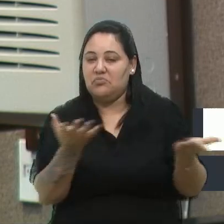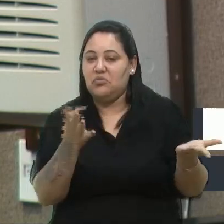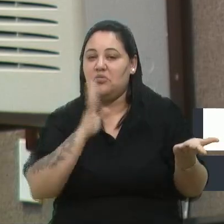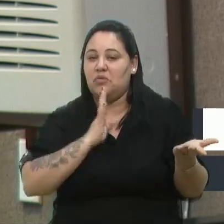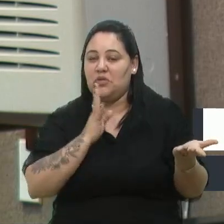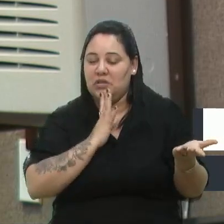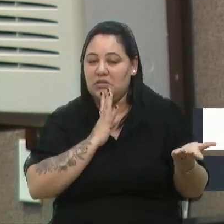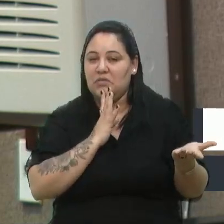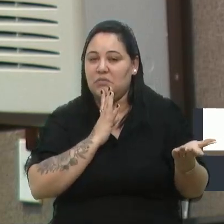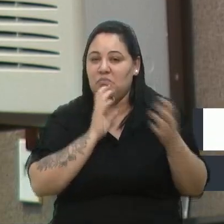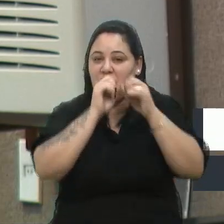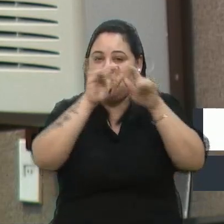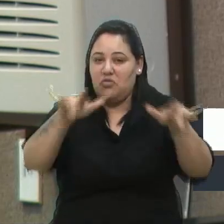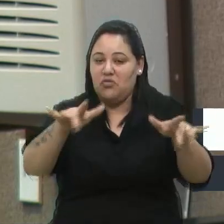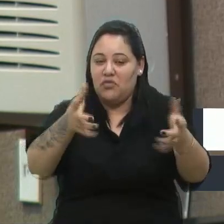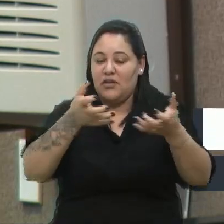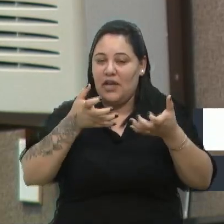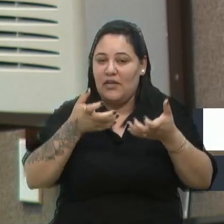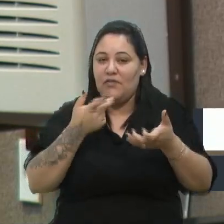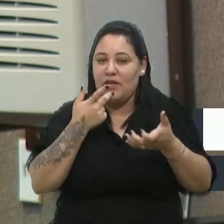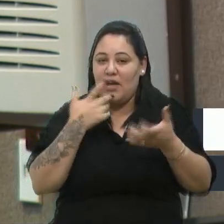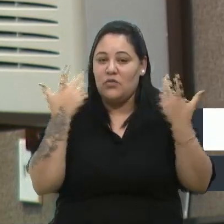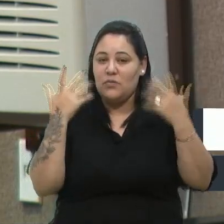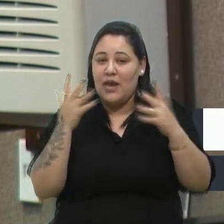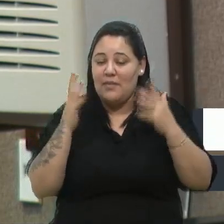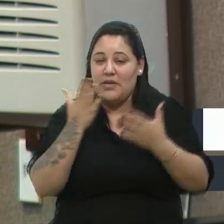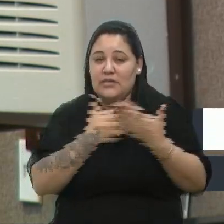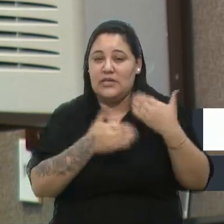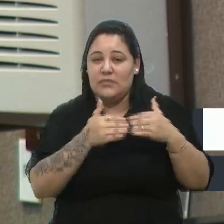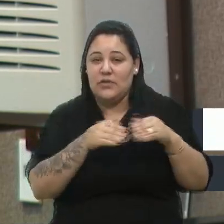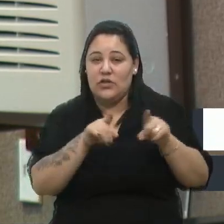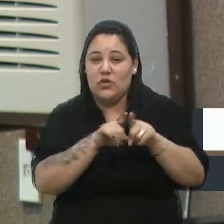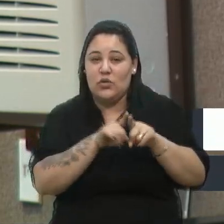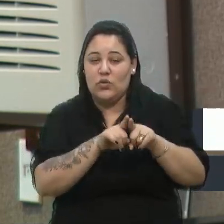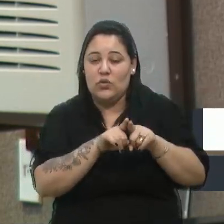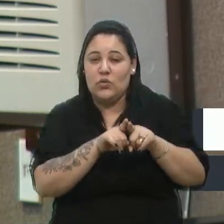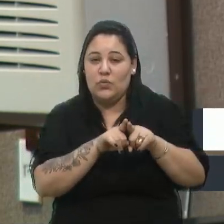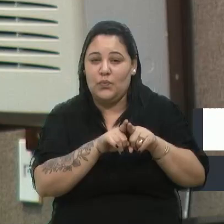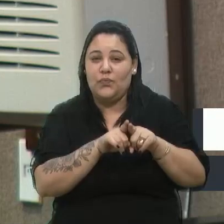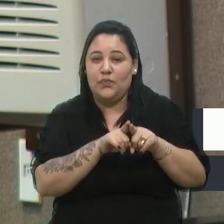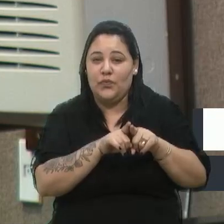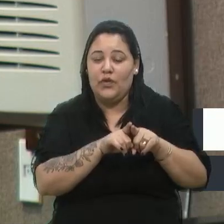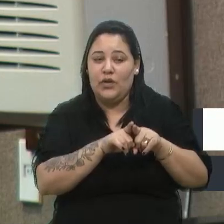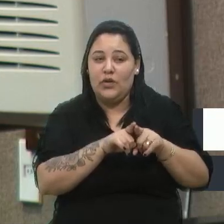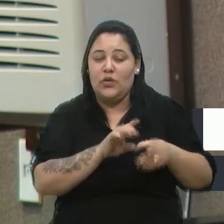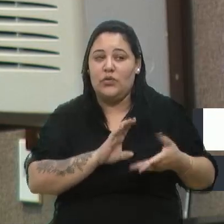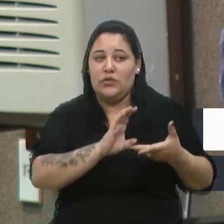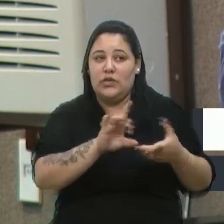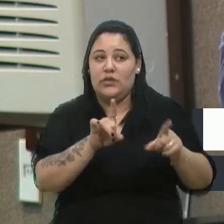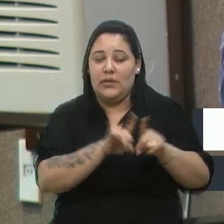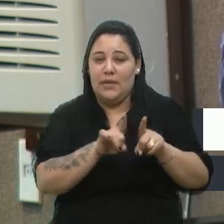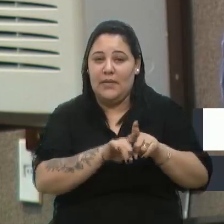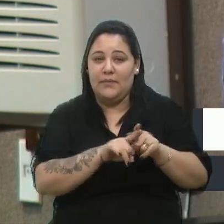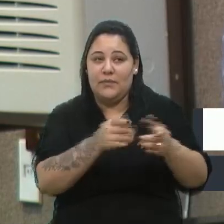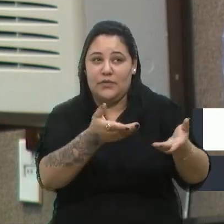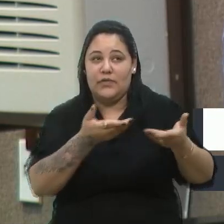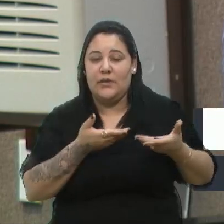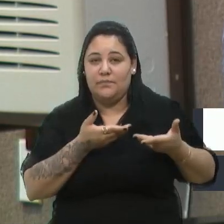E aqui eu quero estender os parabéns a todo o conselho, o diretor da Casa das Etnias, por nos